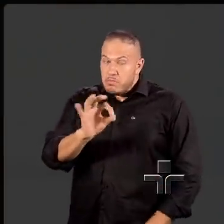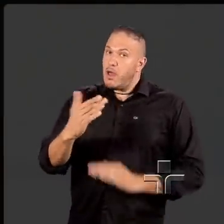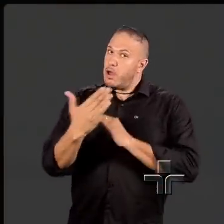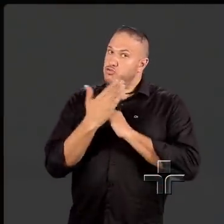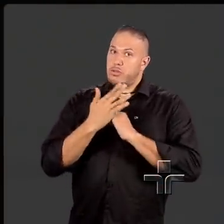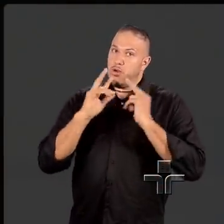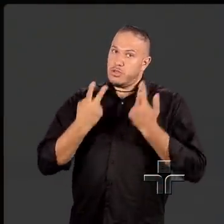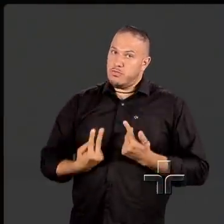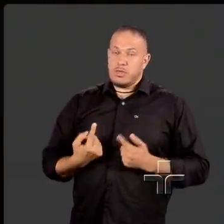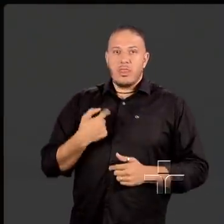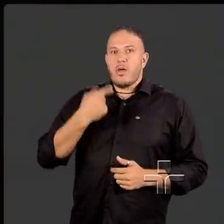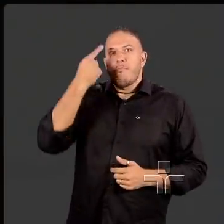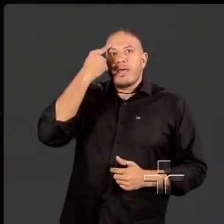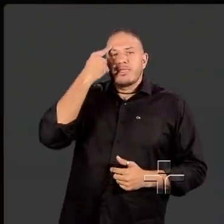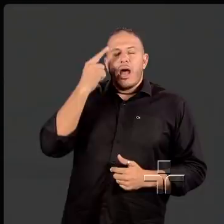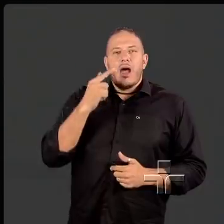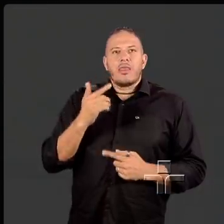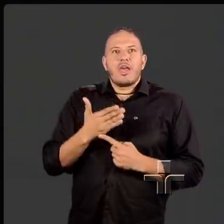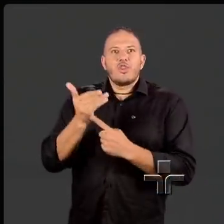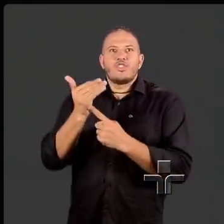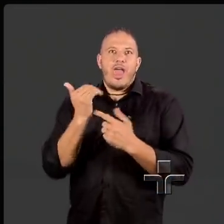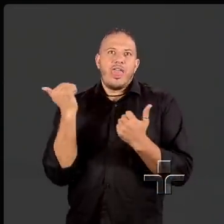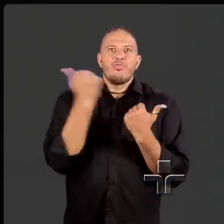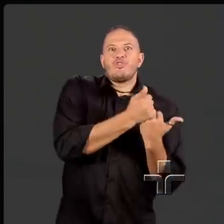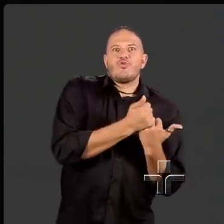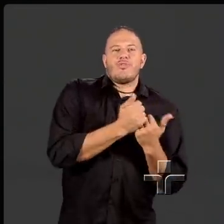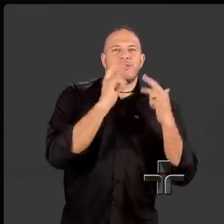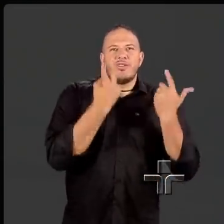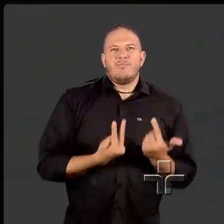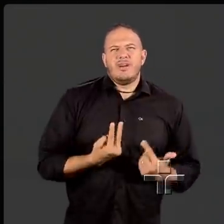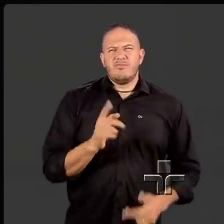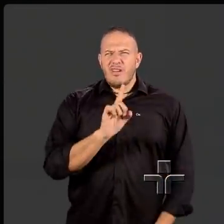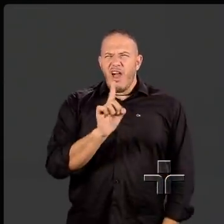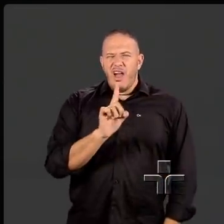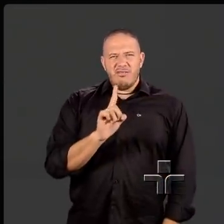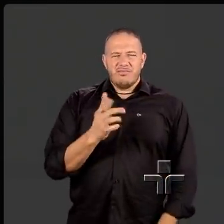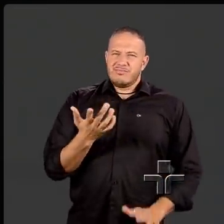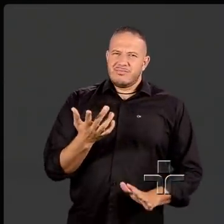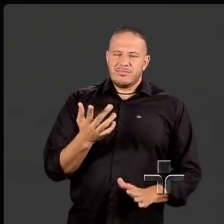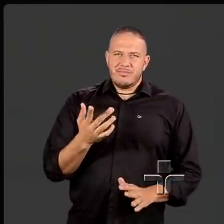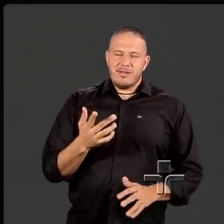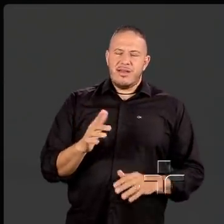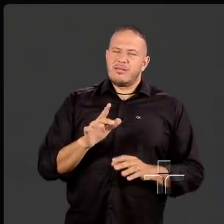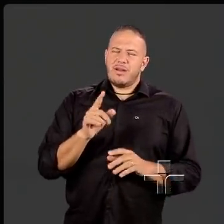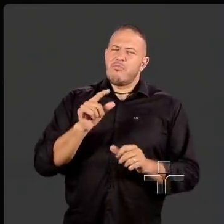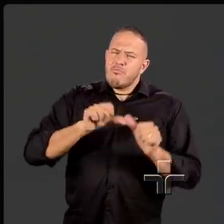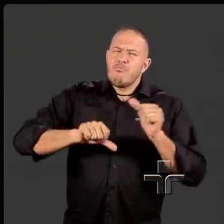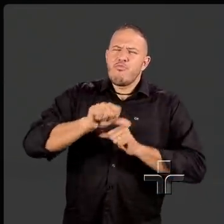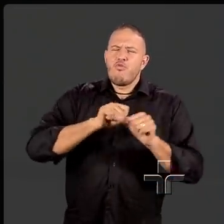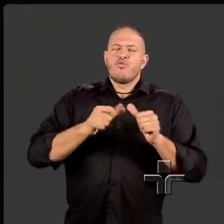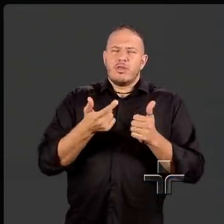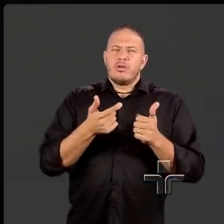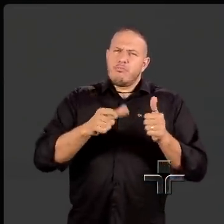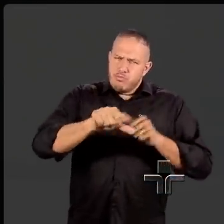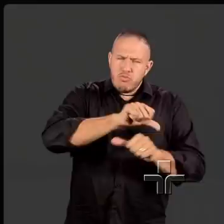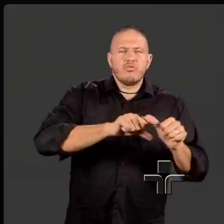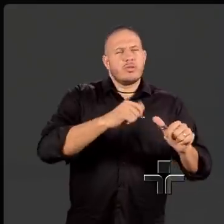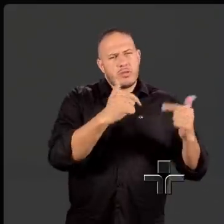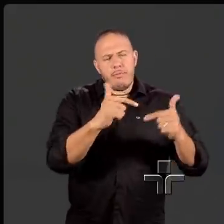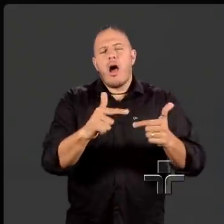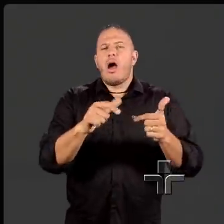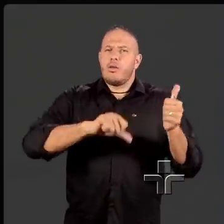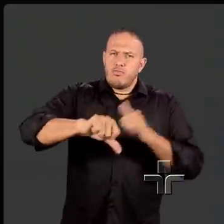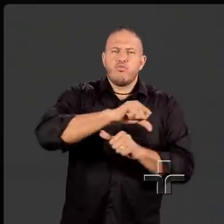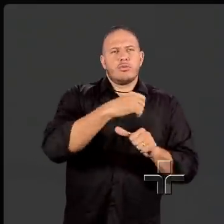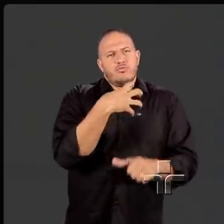não pensarmos em substituir o ser humano por outra coisa, por uma máquina. Quer dizer, mudam os empregos, mudam as formas,